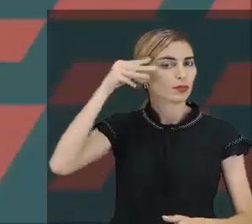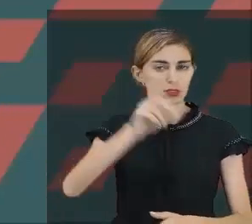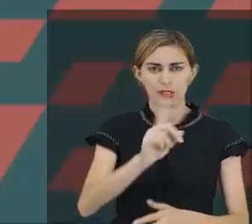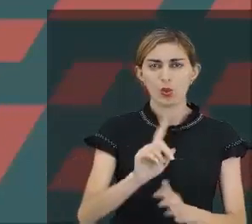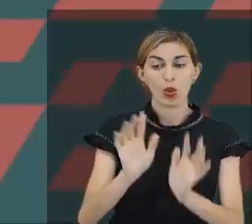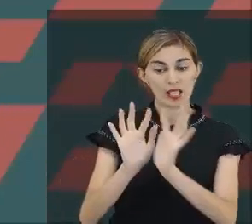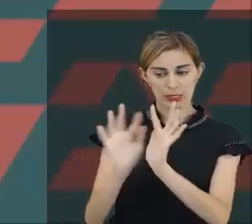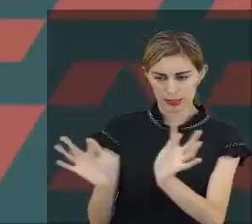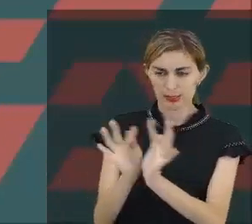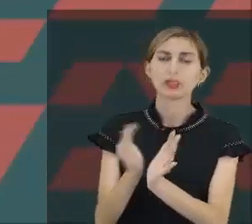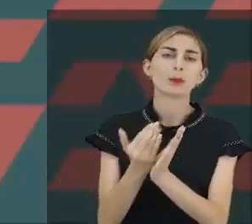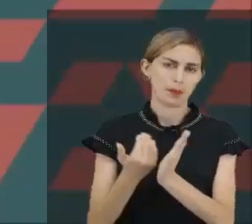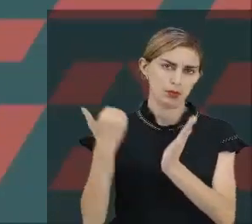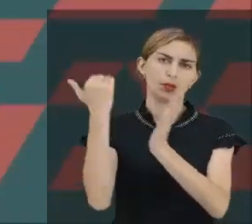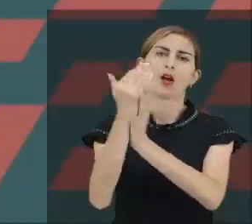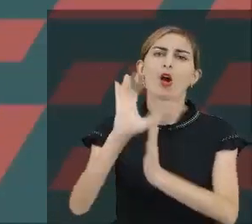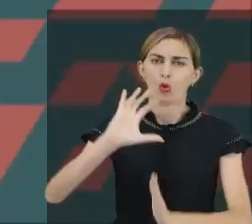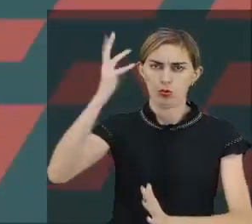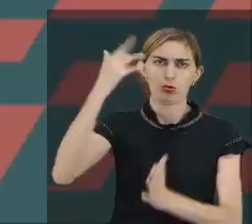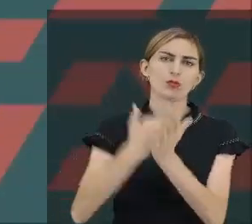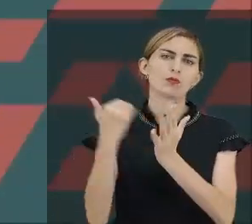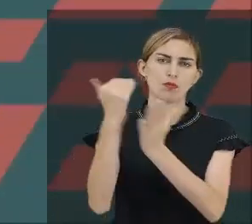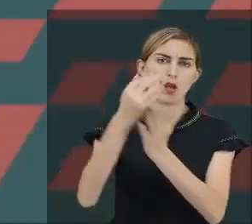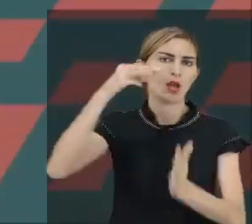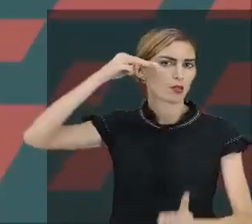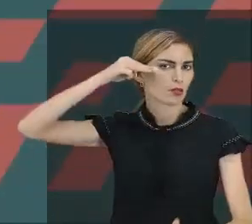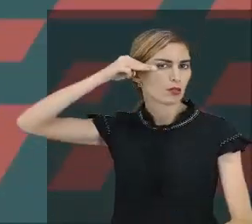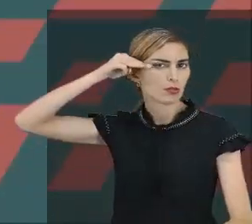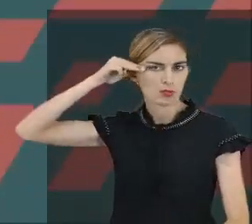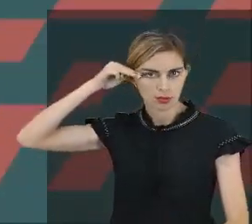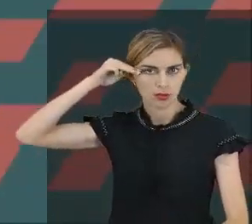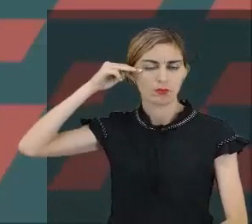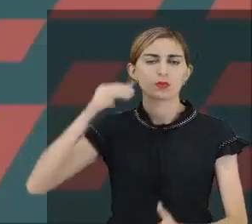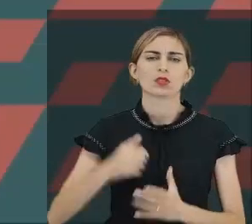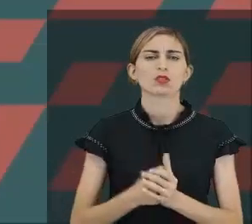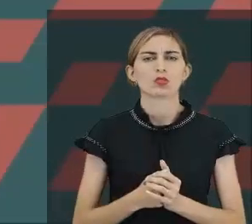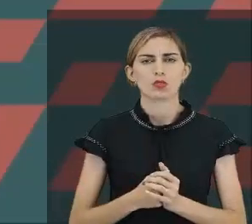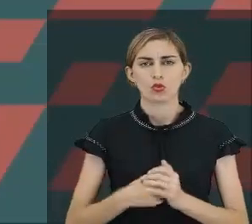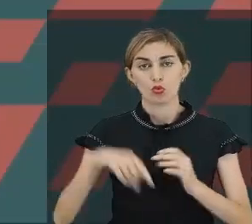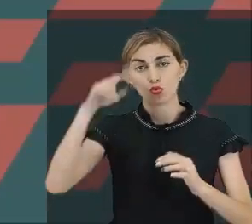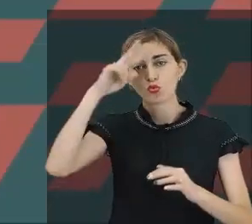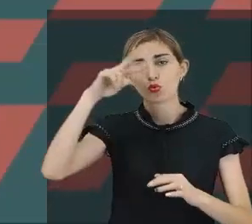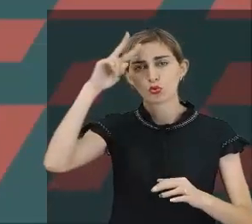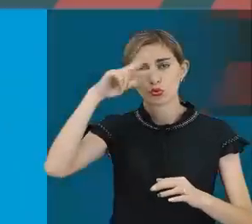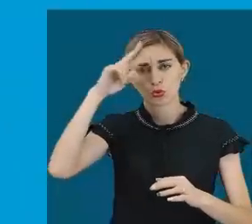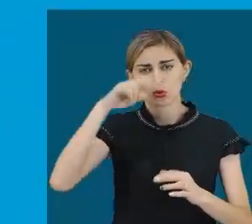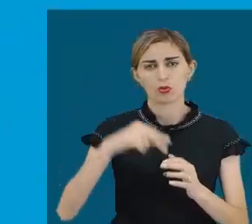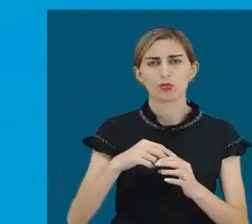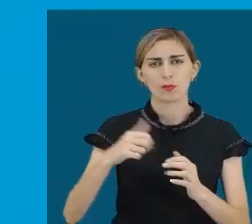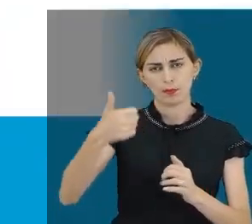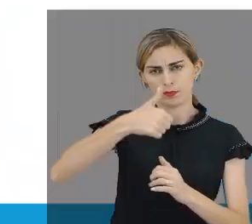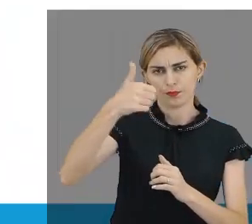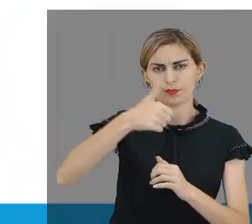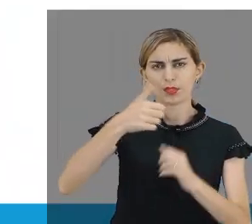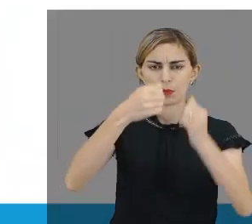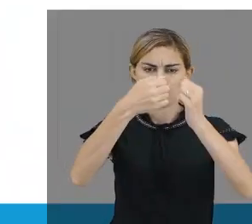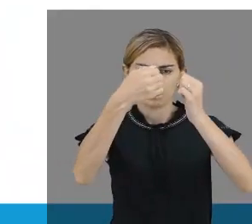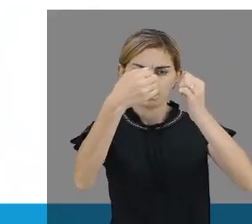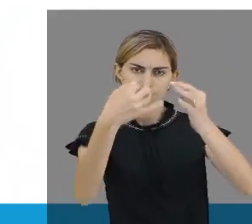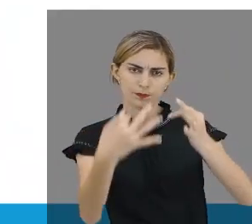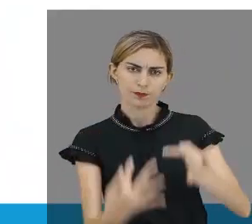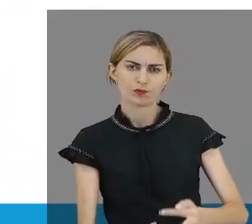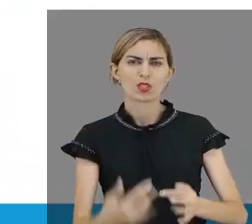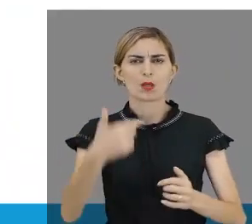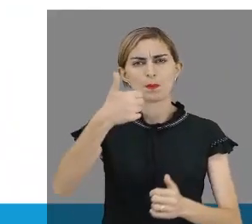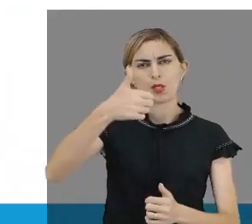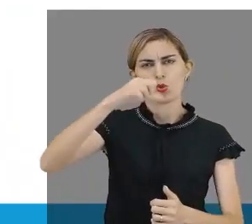de translocação, pode acontecer do próximo filho nascer com a síndrome de Down. O histórico. A primeira